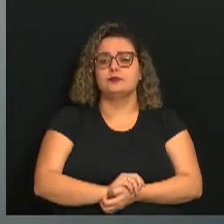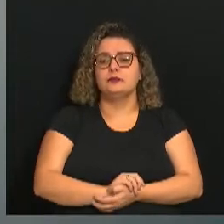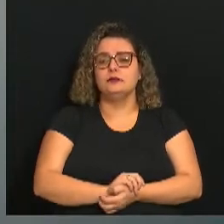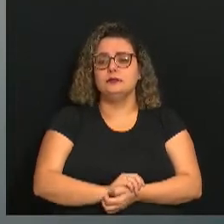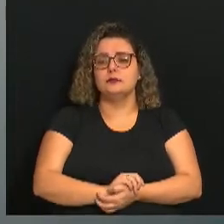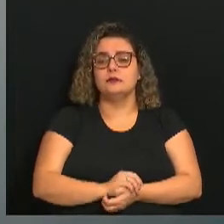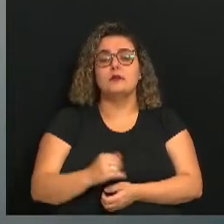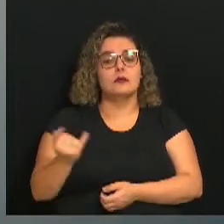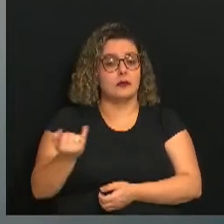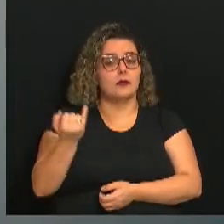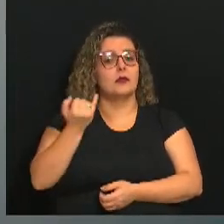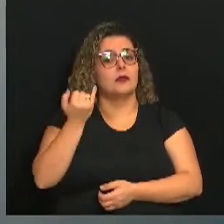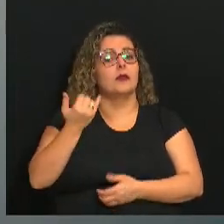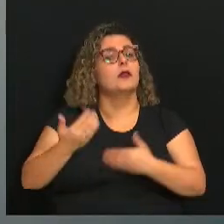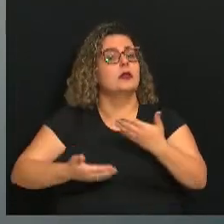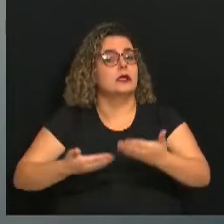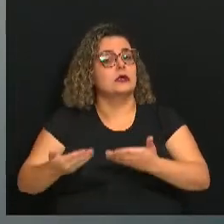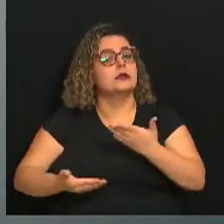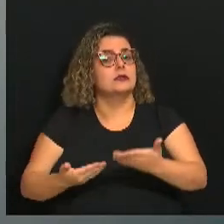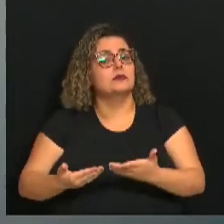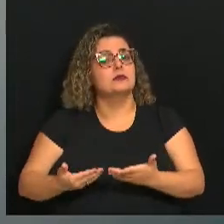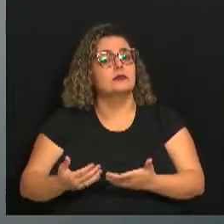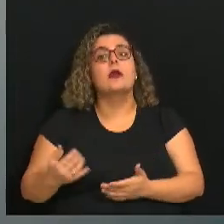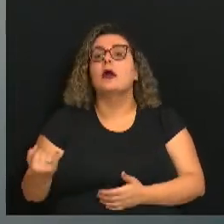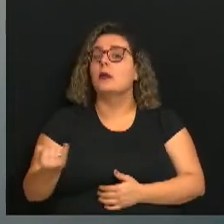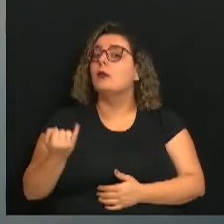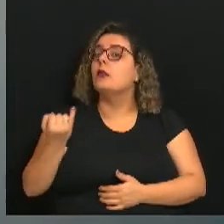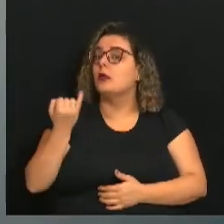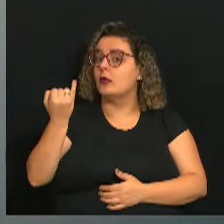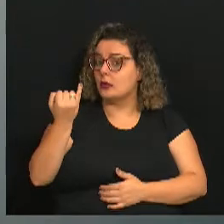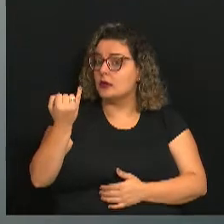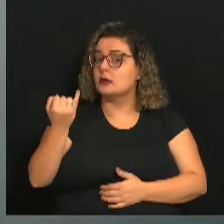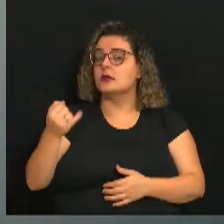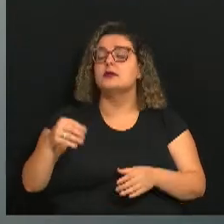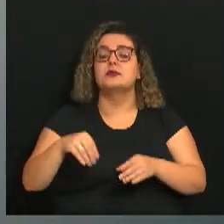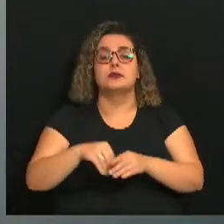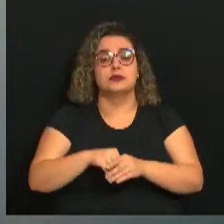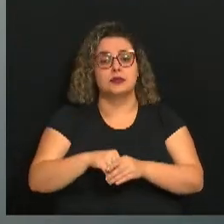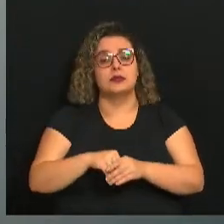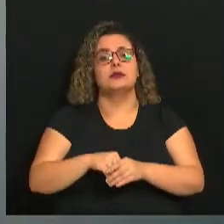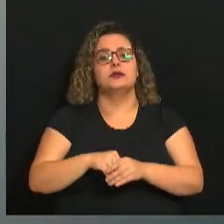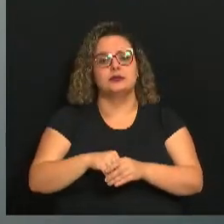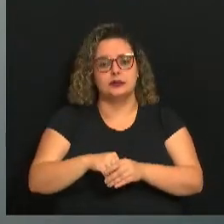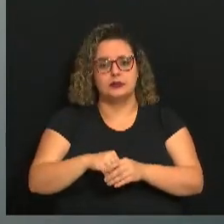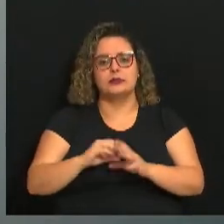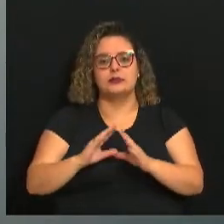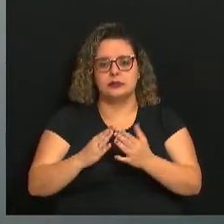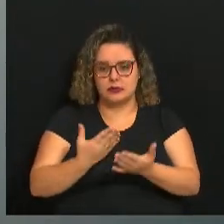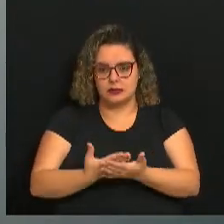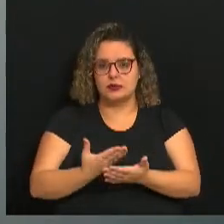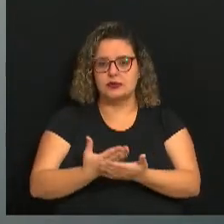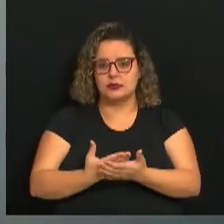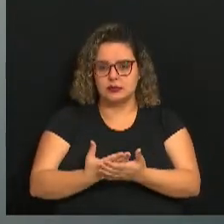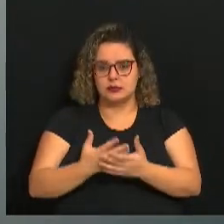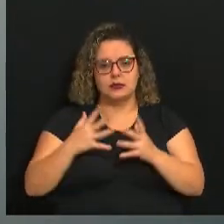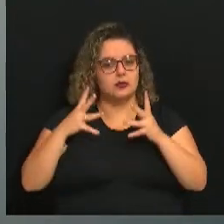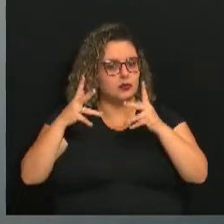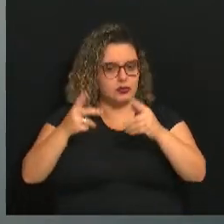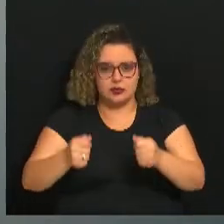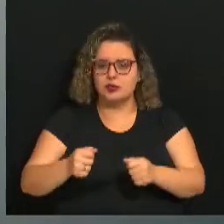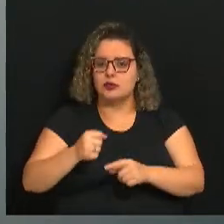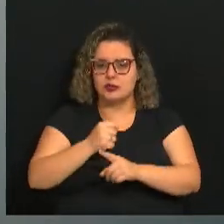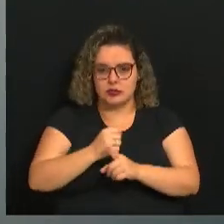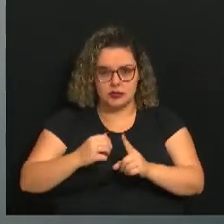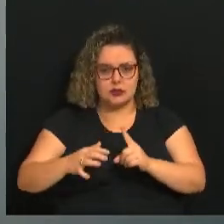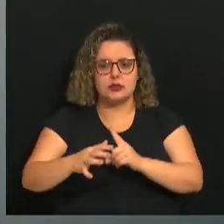serviço é muito grande para a população, para a municipalidade, para a secretaria de maneira geral. E por isso que a